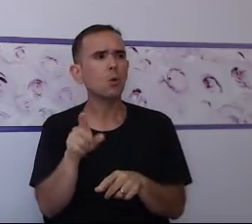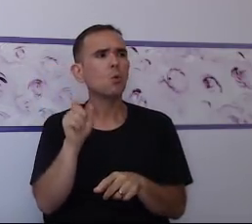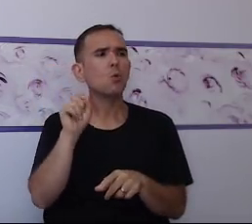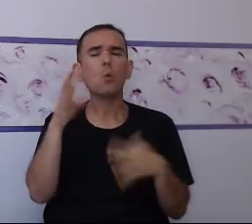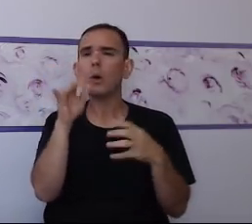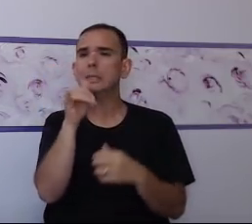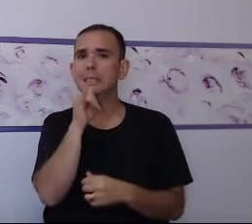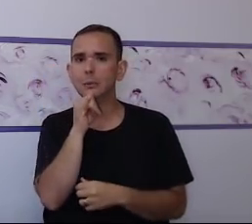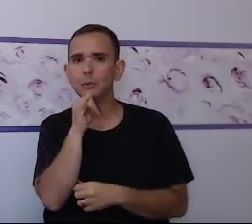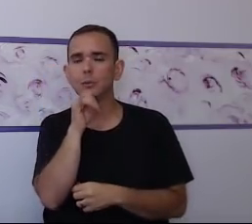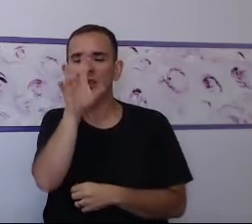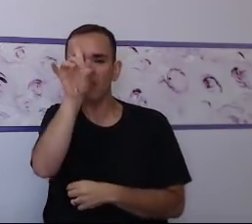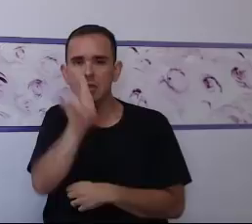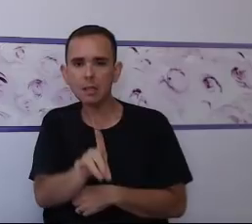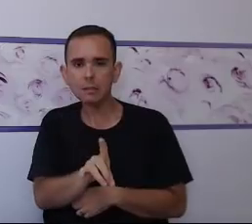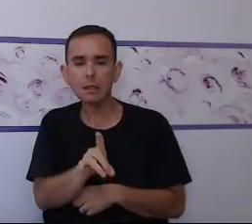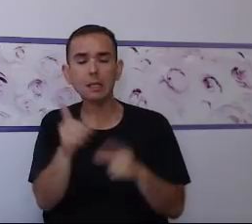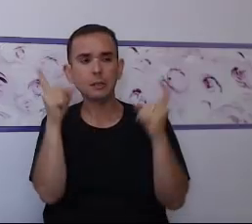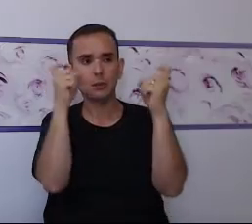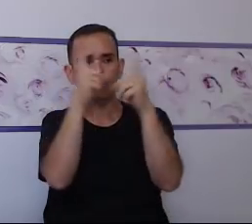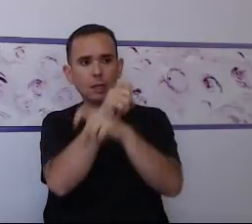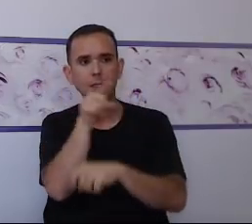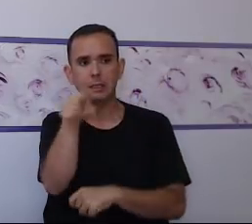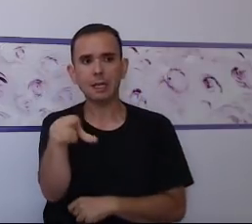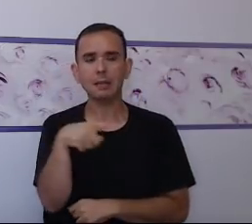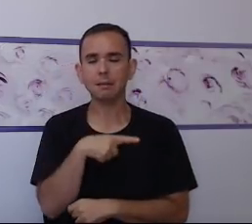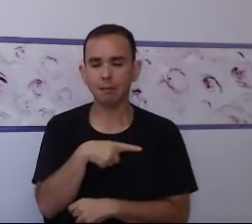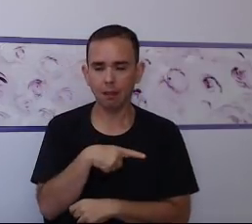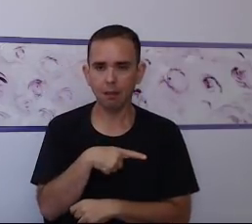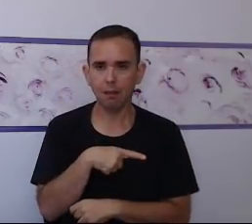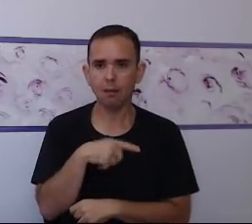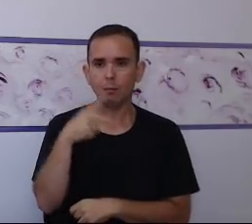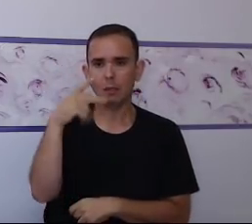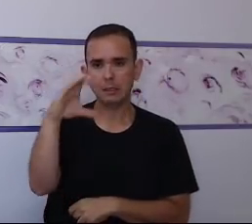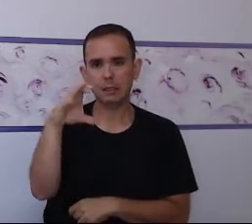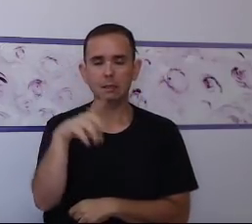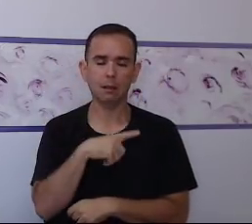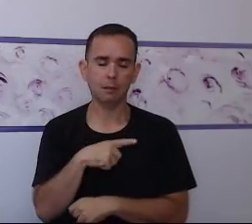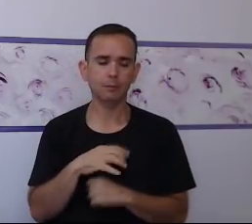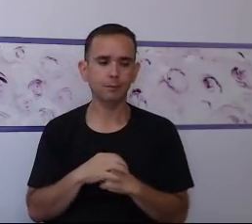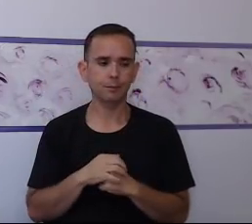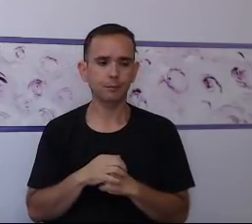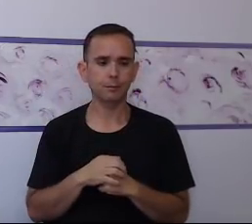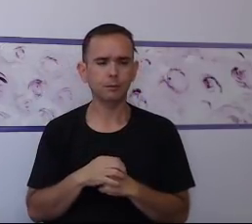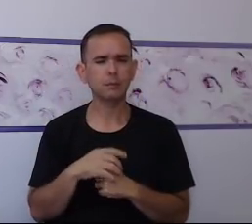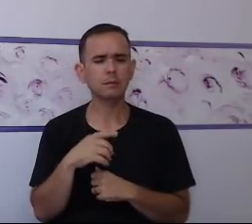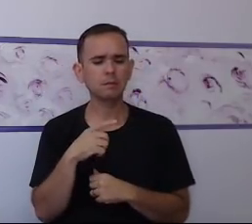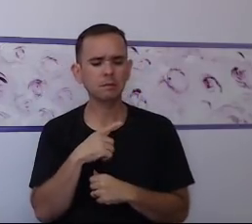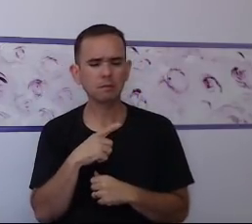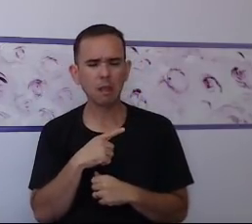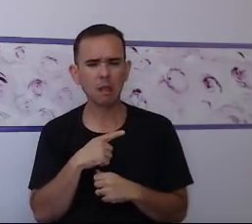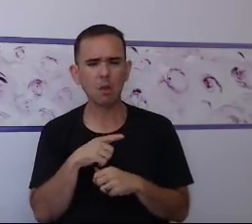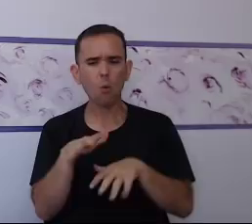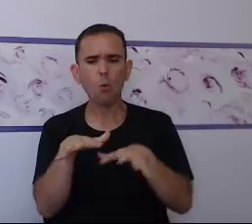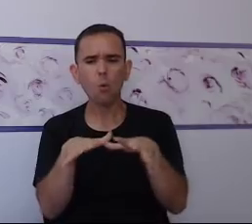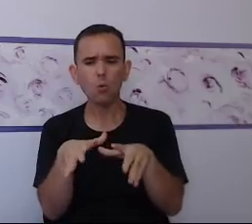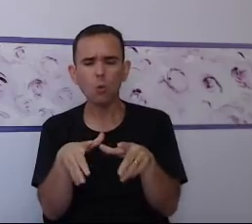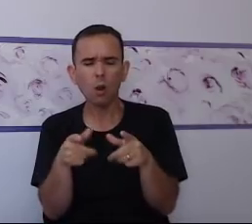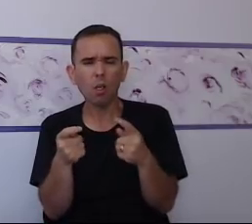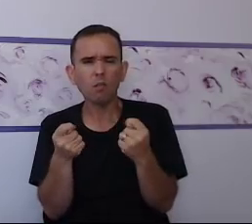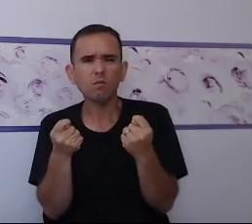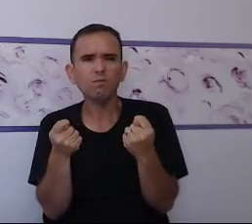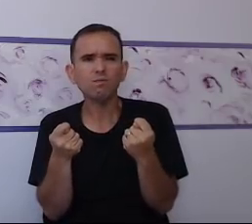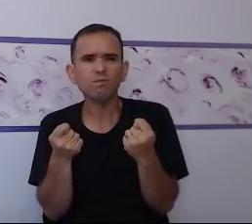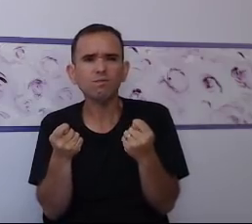de deficiência e a dificuldade que esse aluno com paralisia cerebral tem. Vamos supor que ele tem uma coordenação motora fina